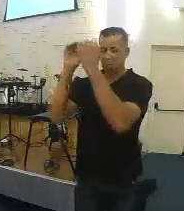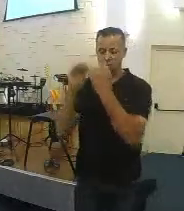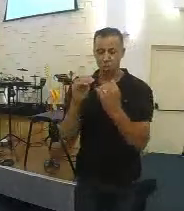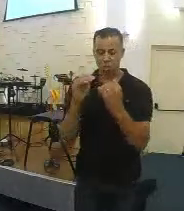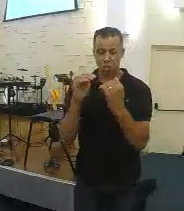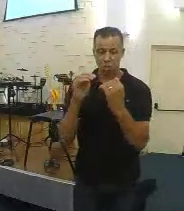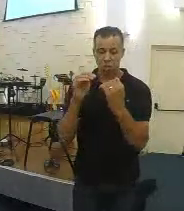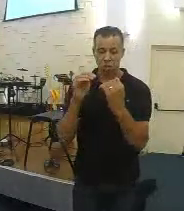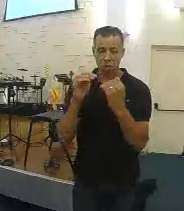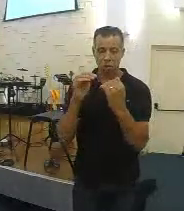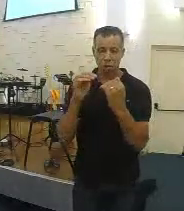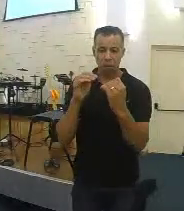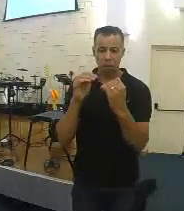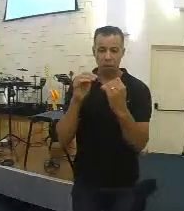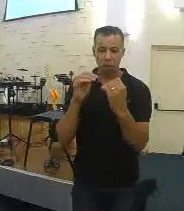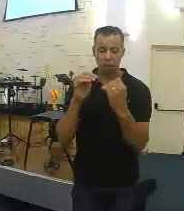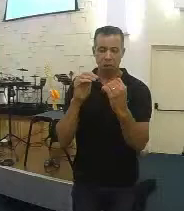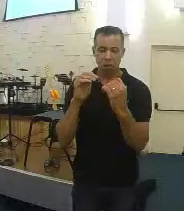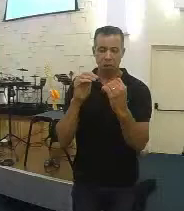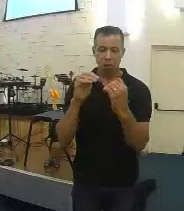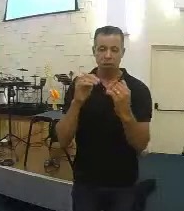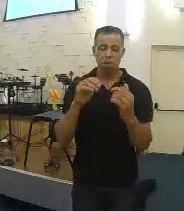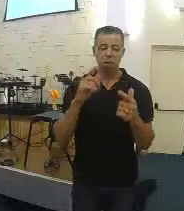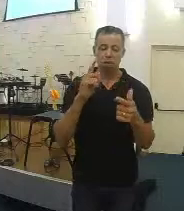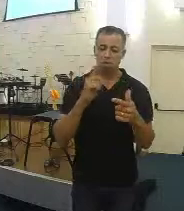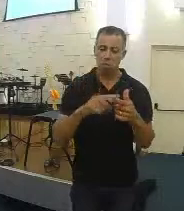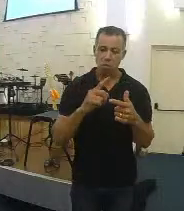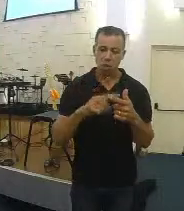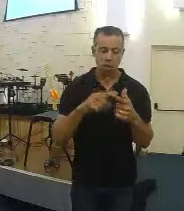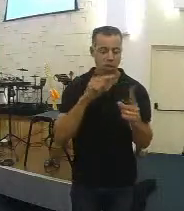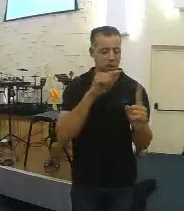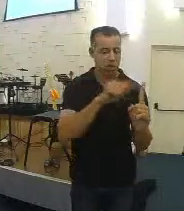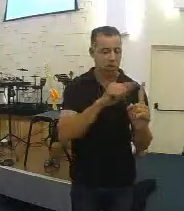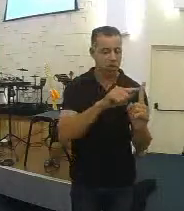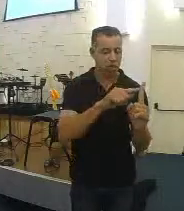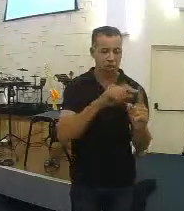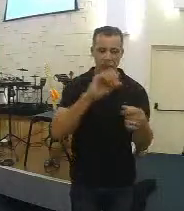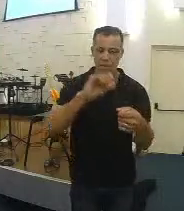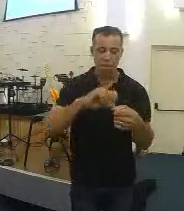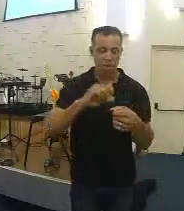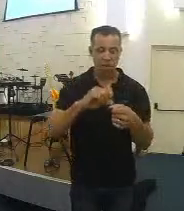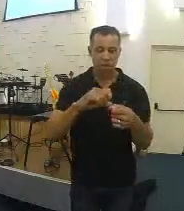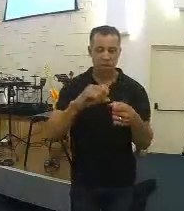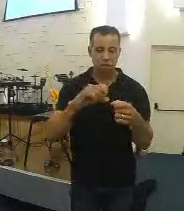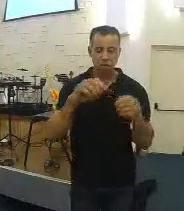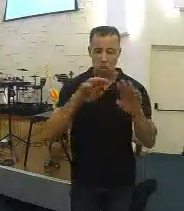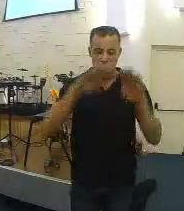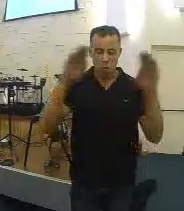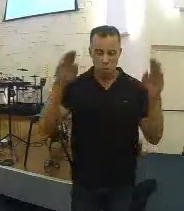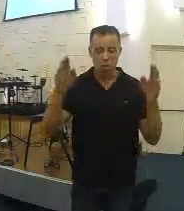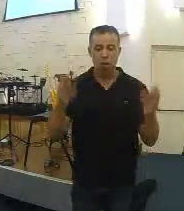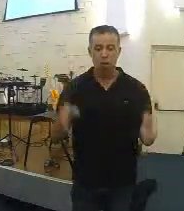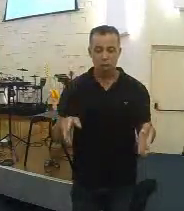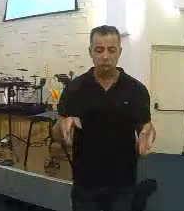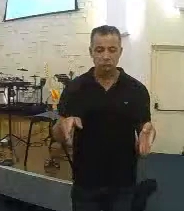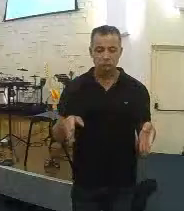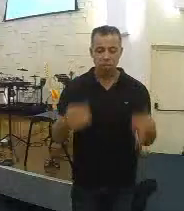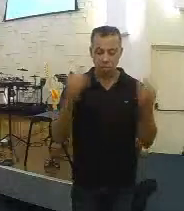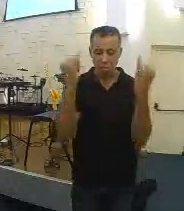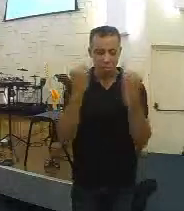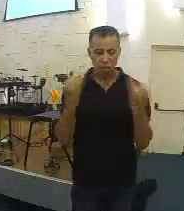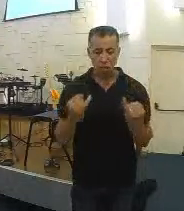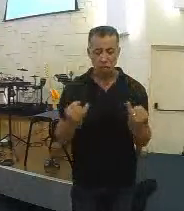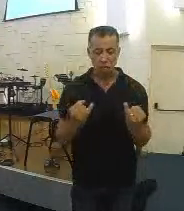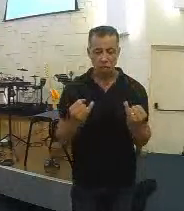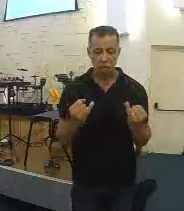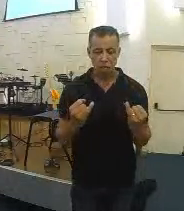seu filho constituísse um altar idólatra em sua casa. Você pensa que